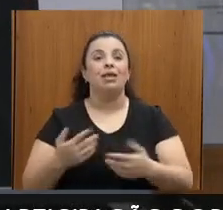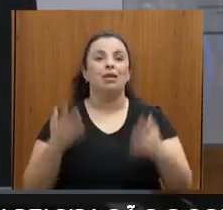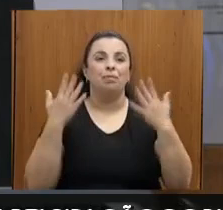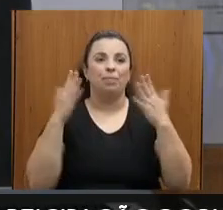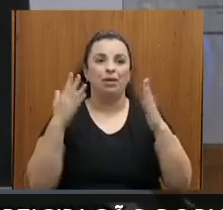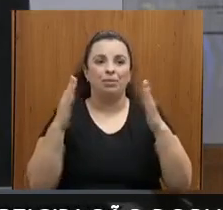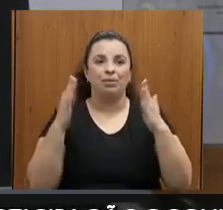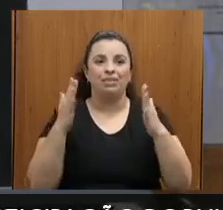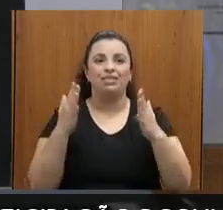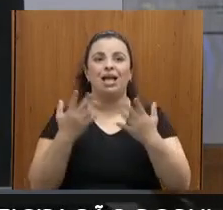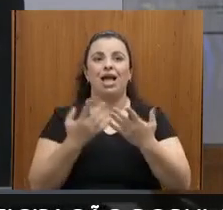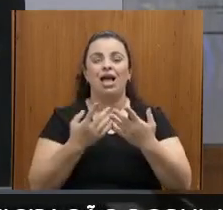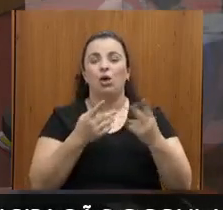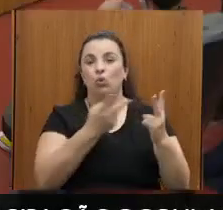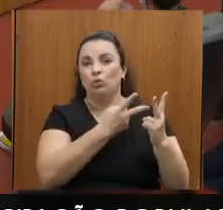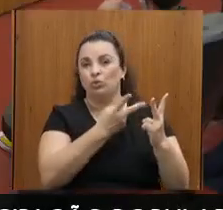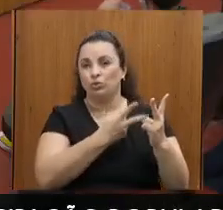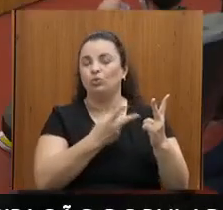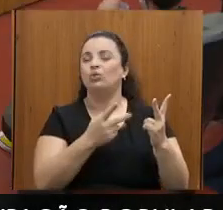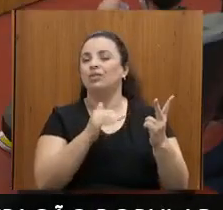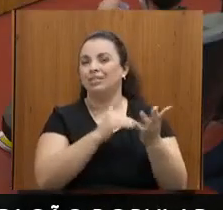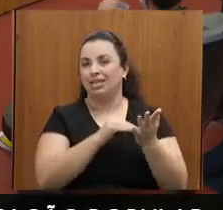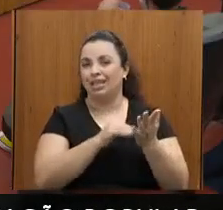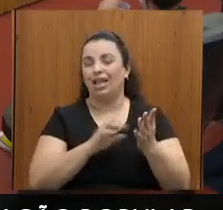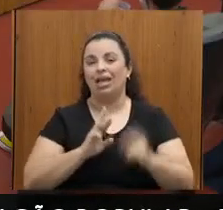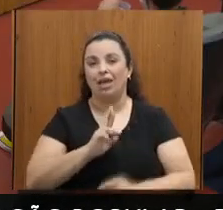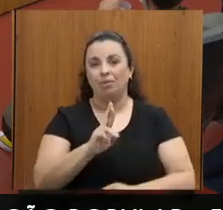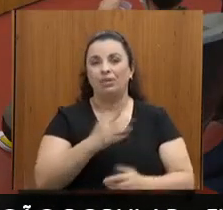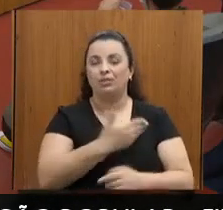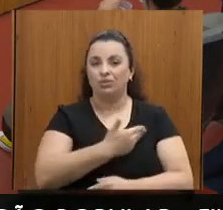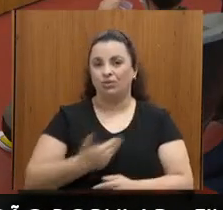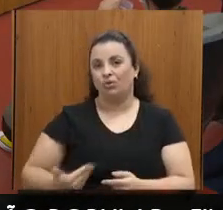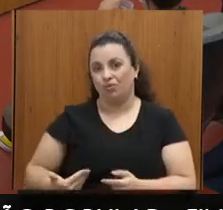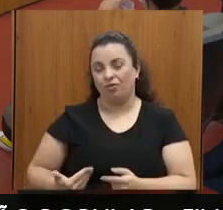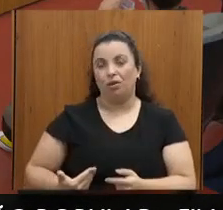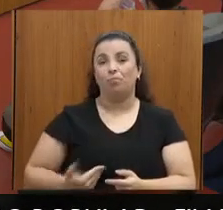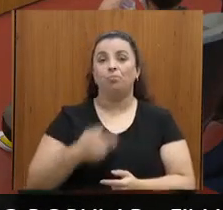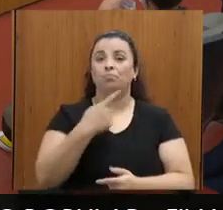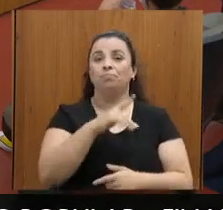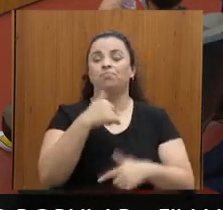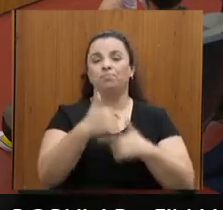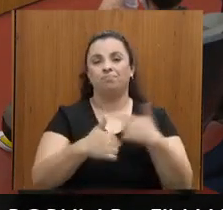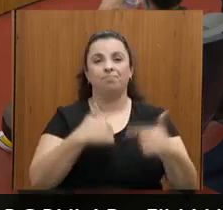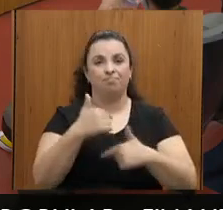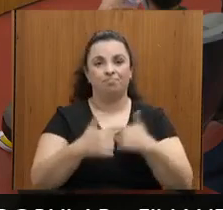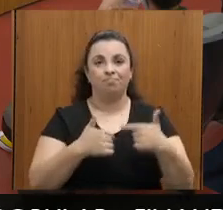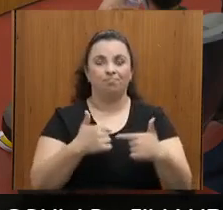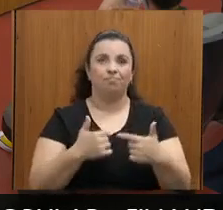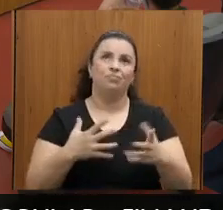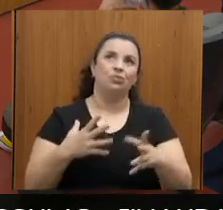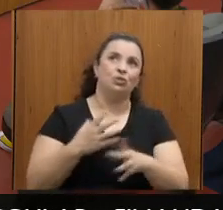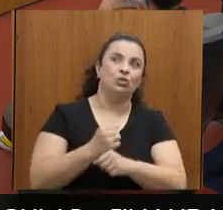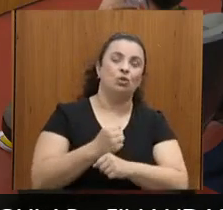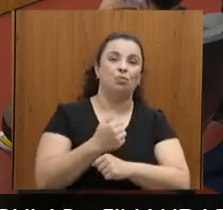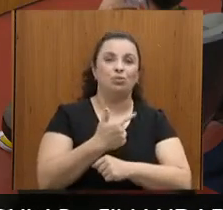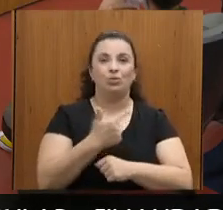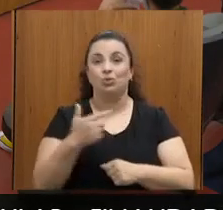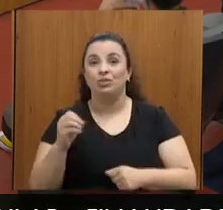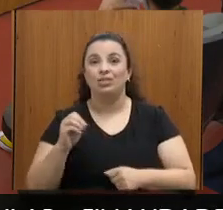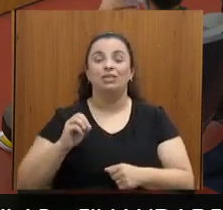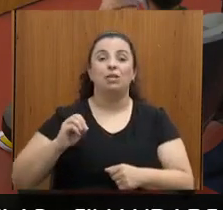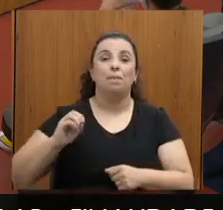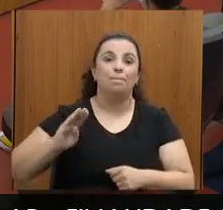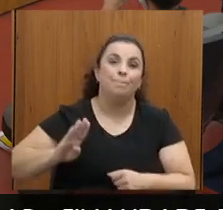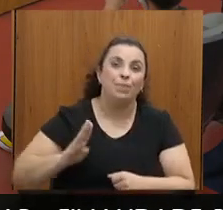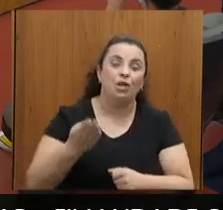essa dupla aqui presente, representando o governo, representando pelo trabalho que aqui quase 200 bilhões de atração